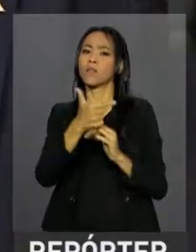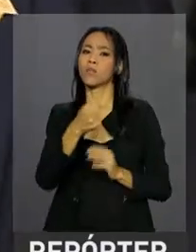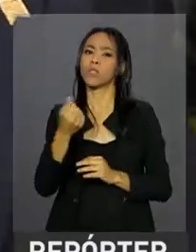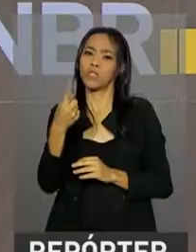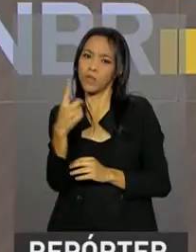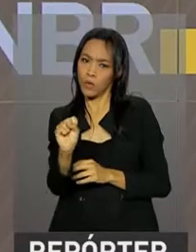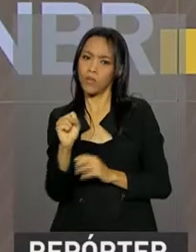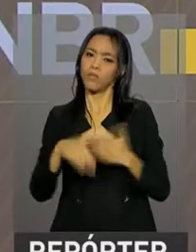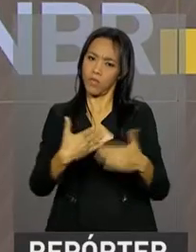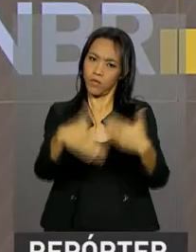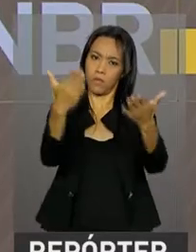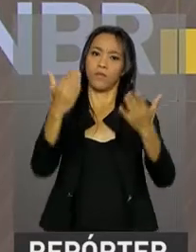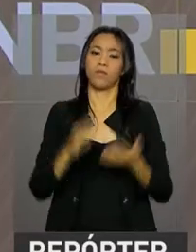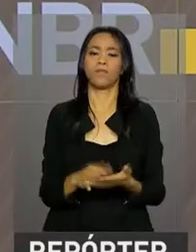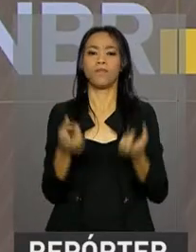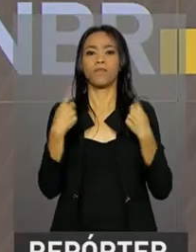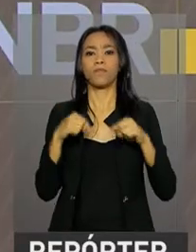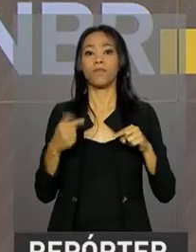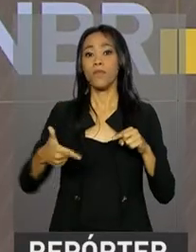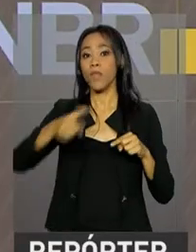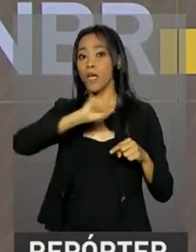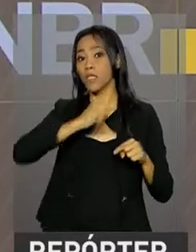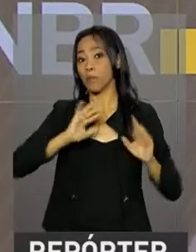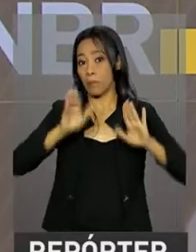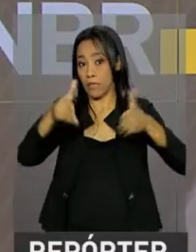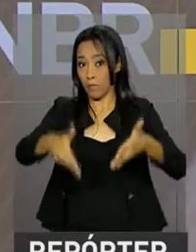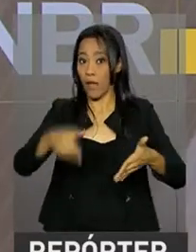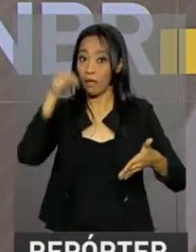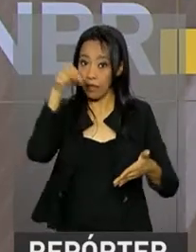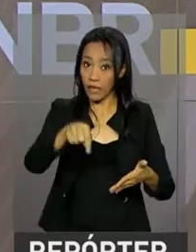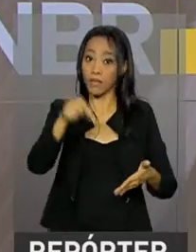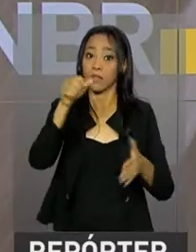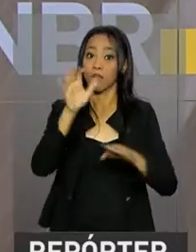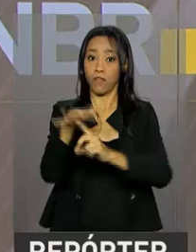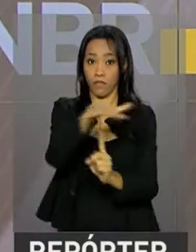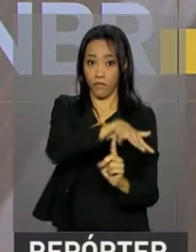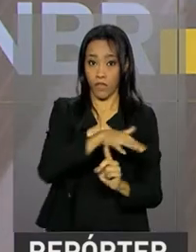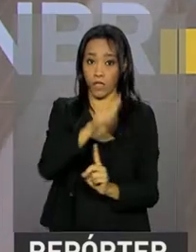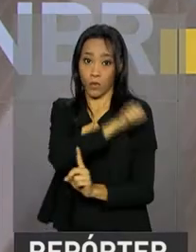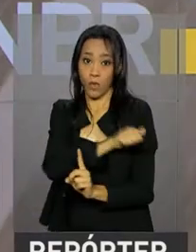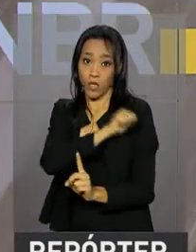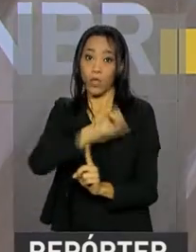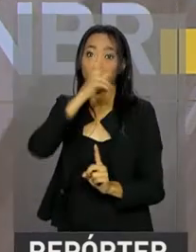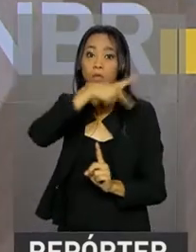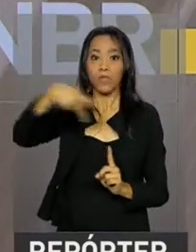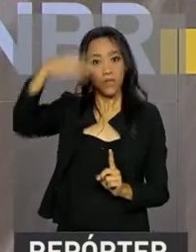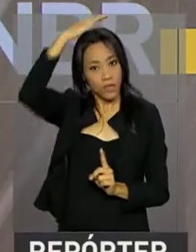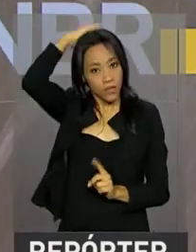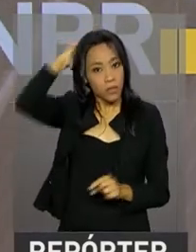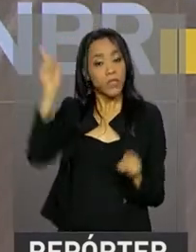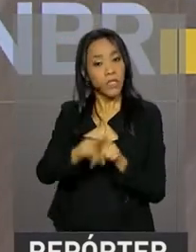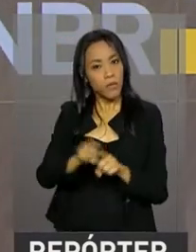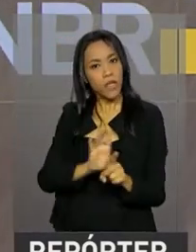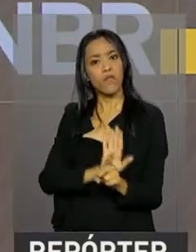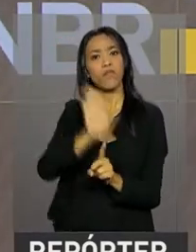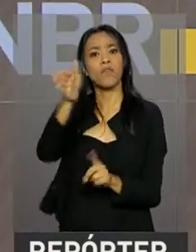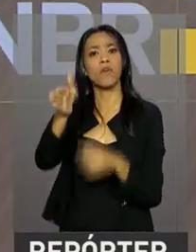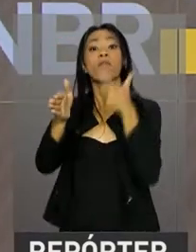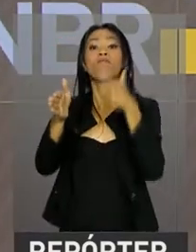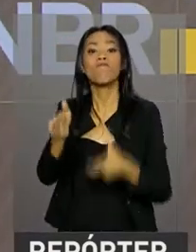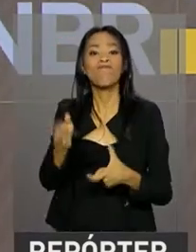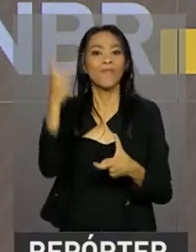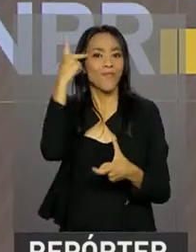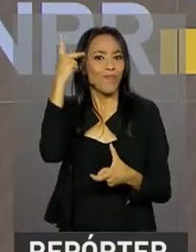país. E antes de participar dessa feira no Rio de Janeiro, o presidente Michel Temer esteve em São Paulo com